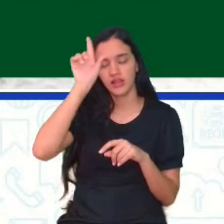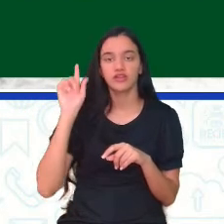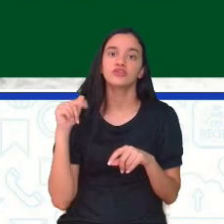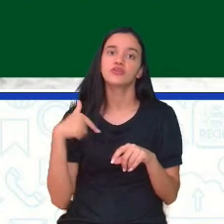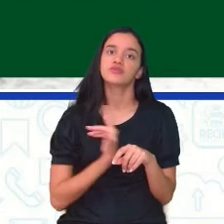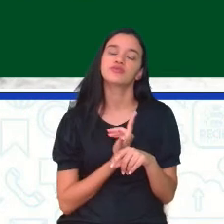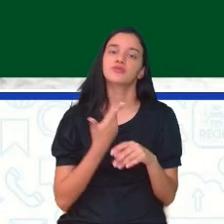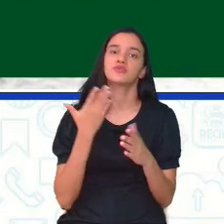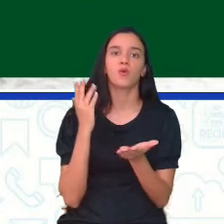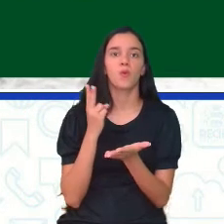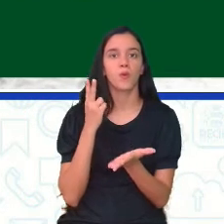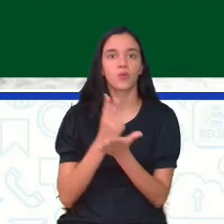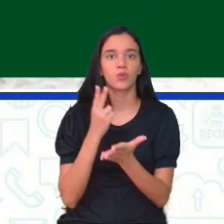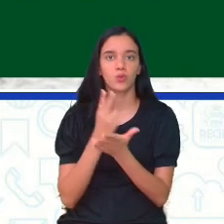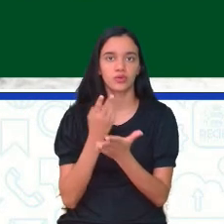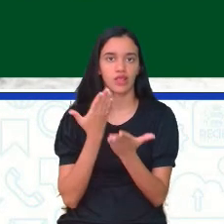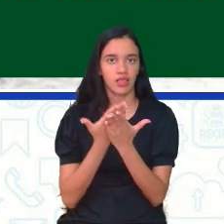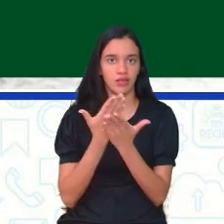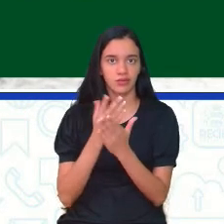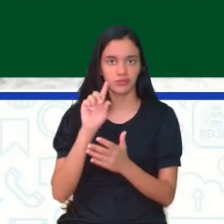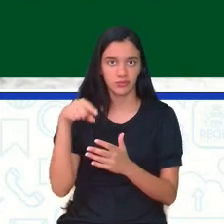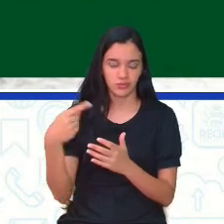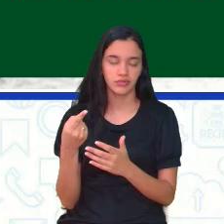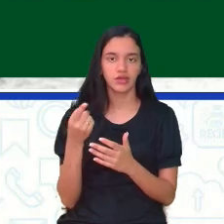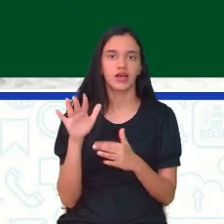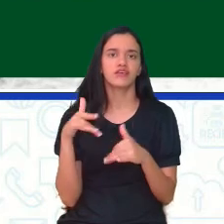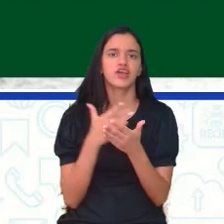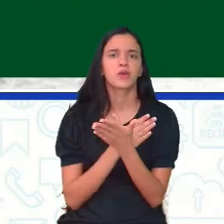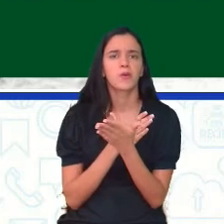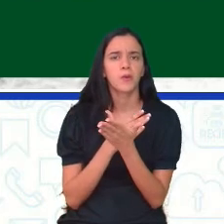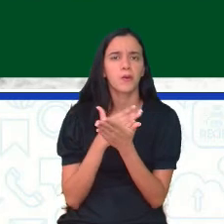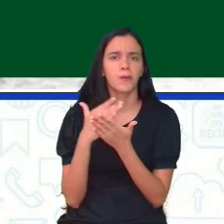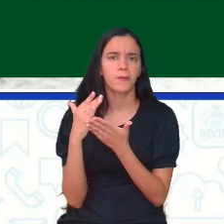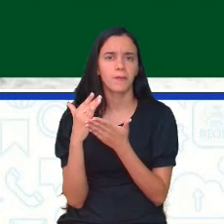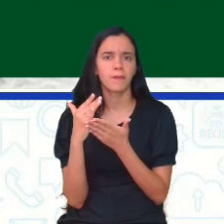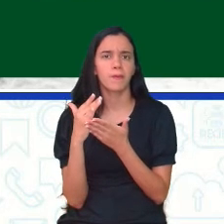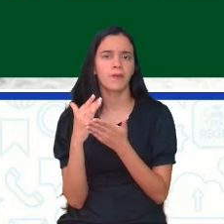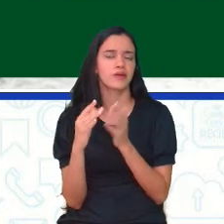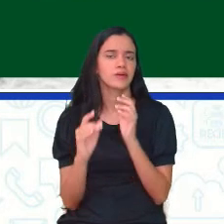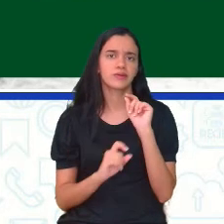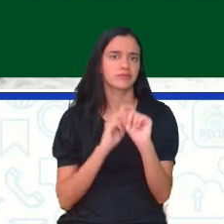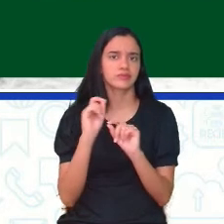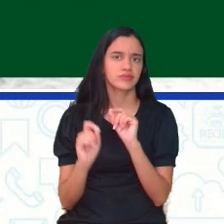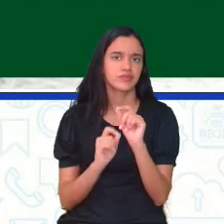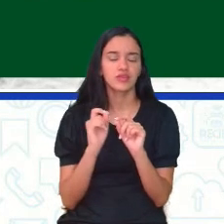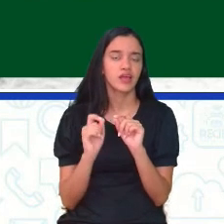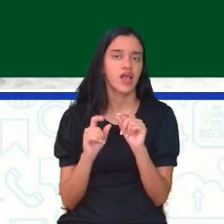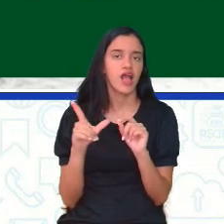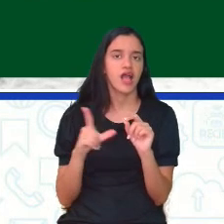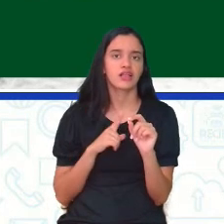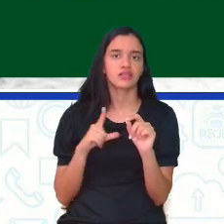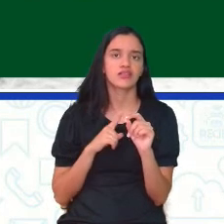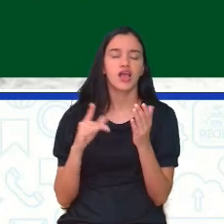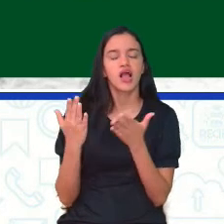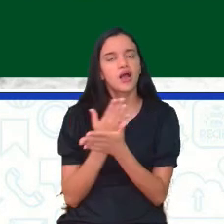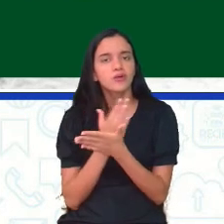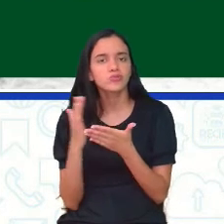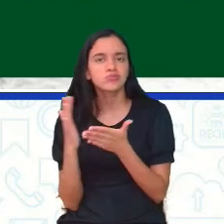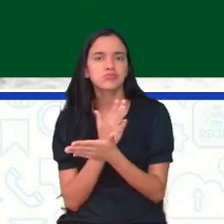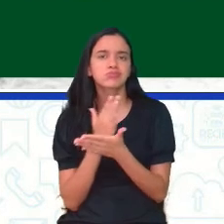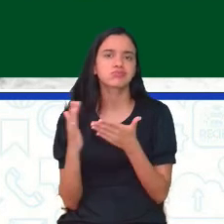vai continuar na nossa próxima aula, eles vão começar a cometer